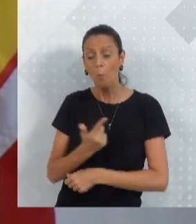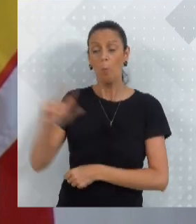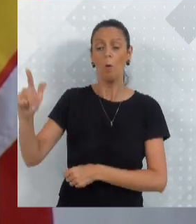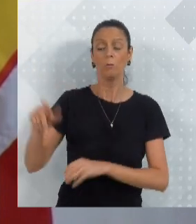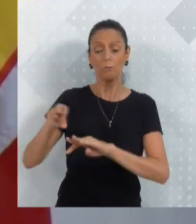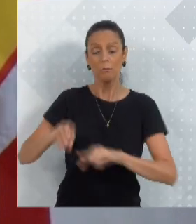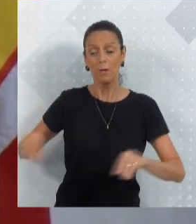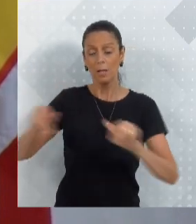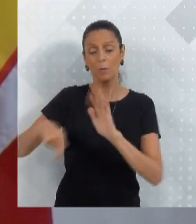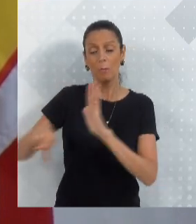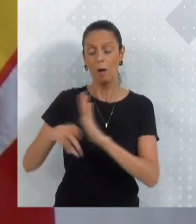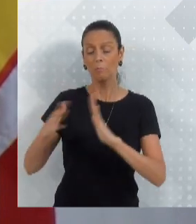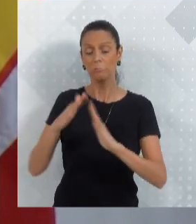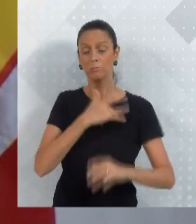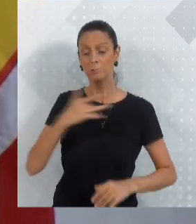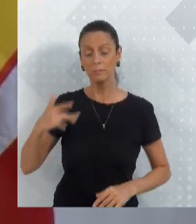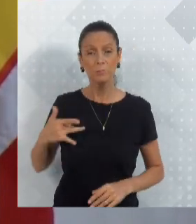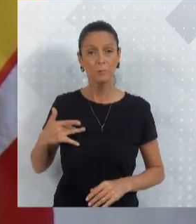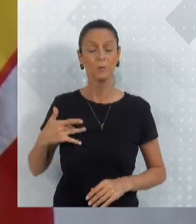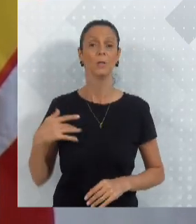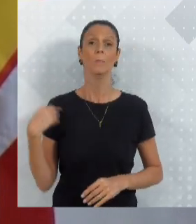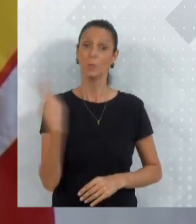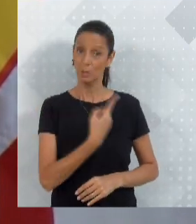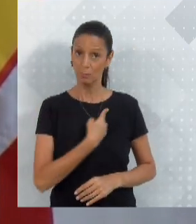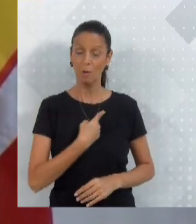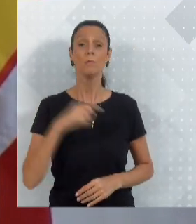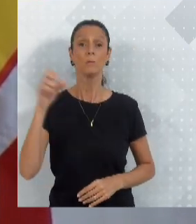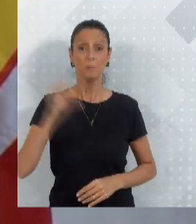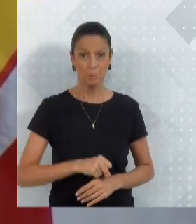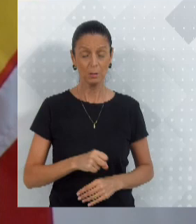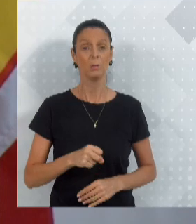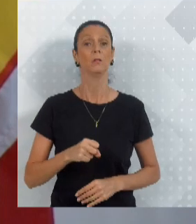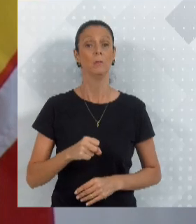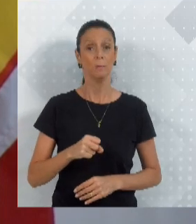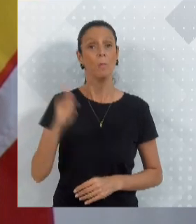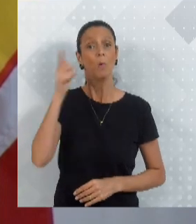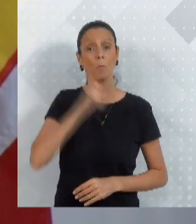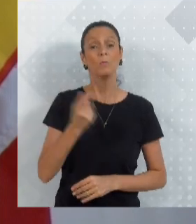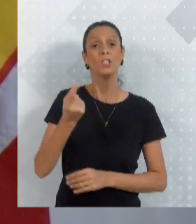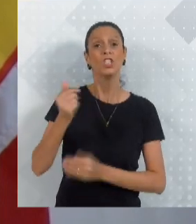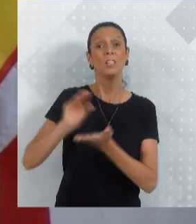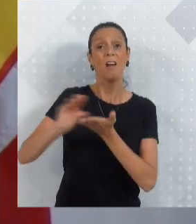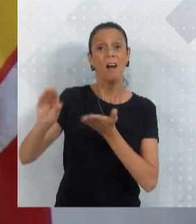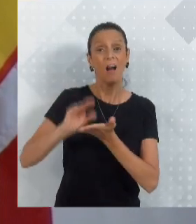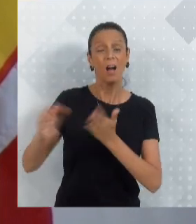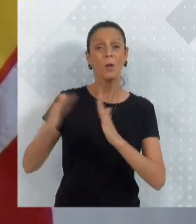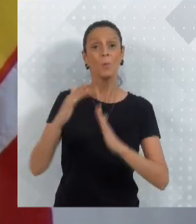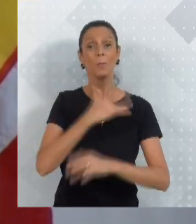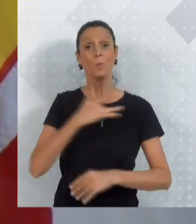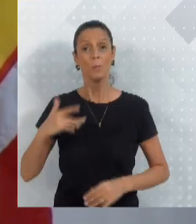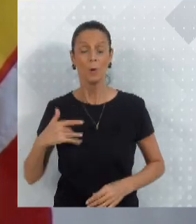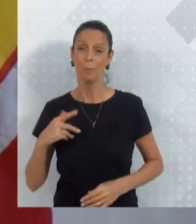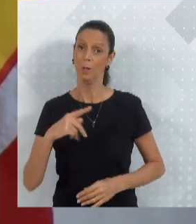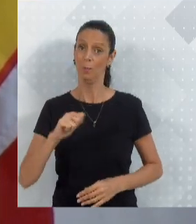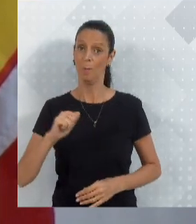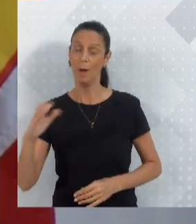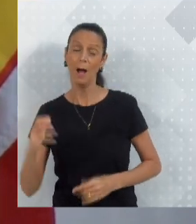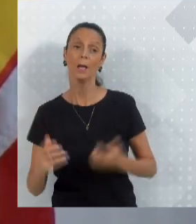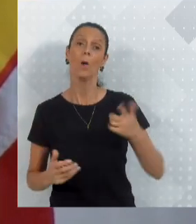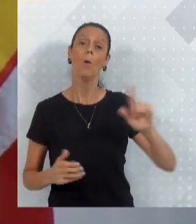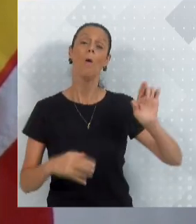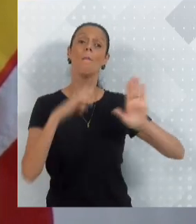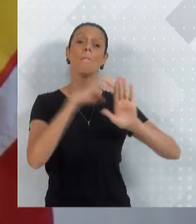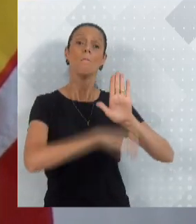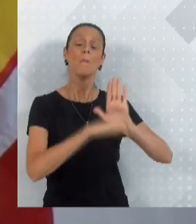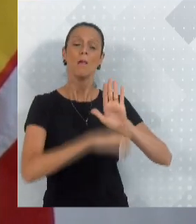repito, nós estamos, sim, trazendo através da nossa deputada federal recursos para a saúde, seja através do PAC ou seja através de emendas